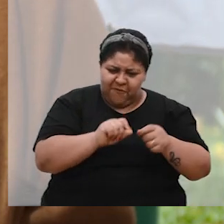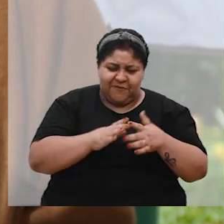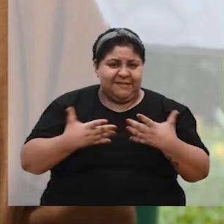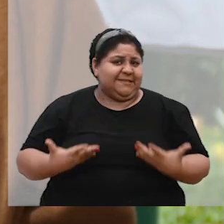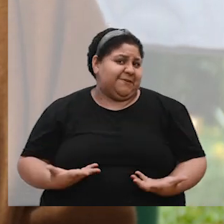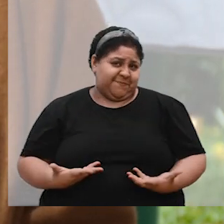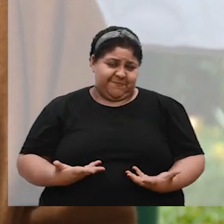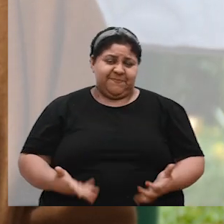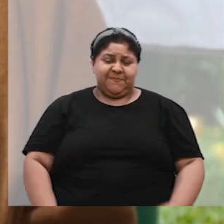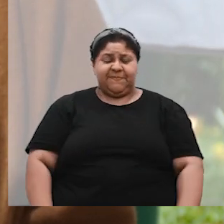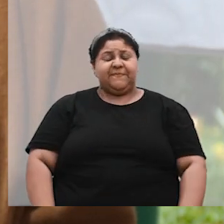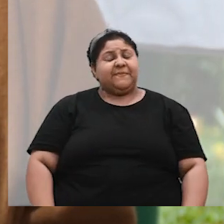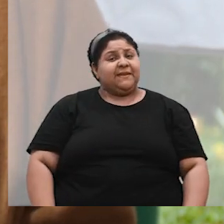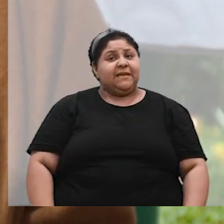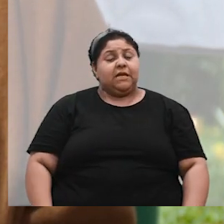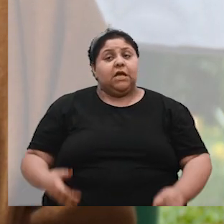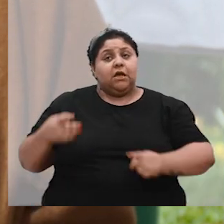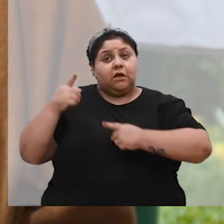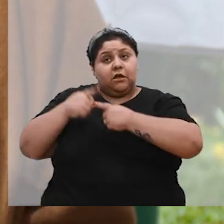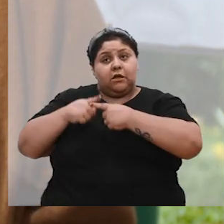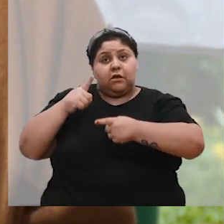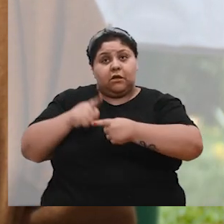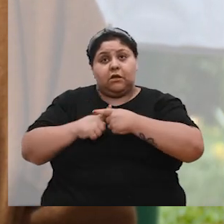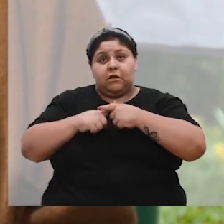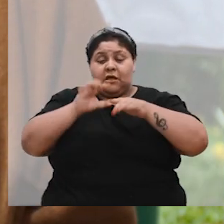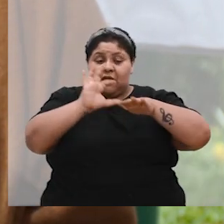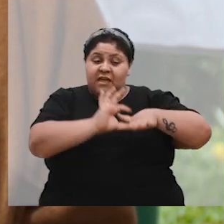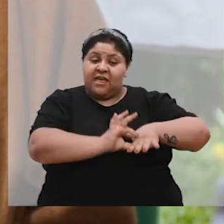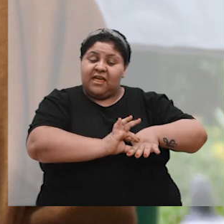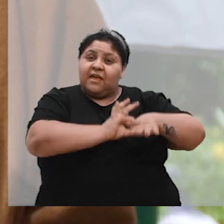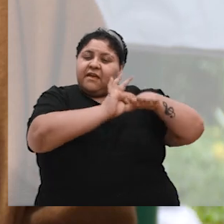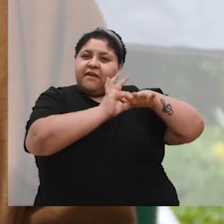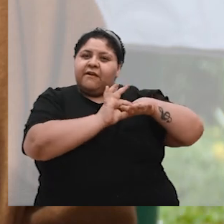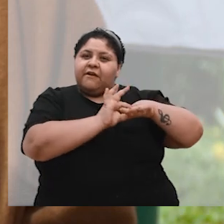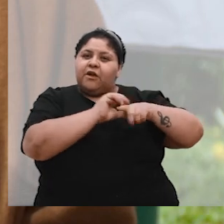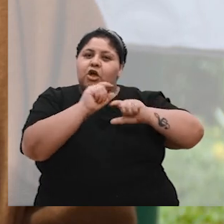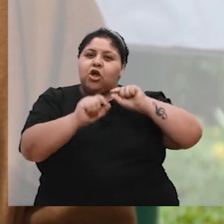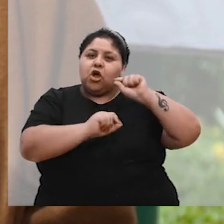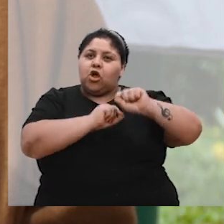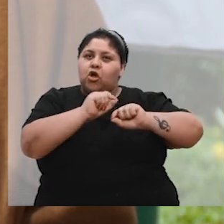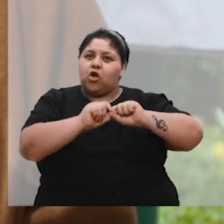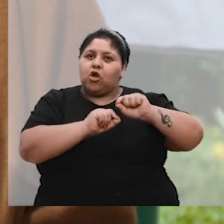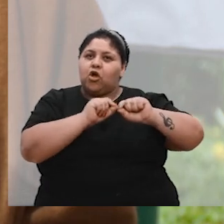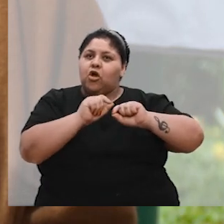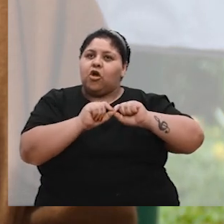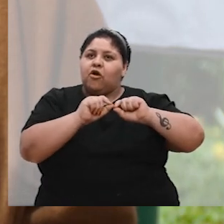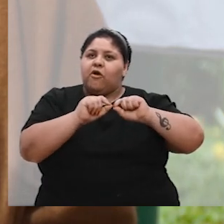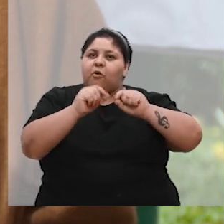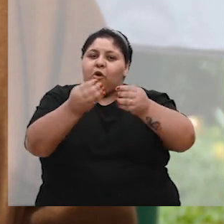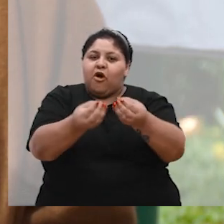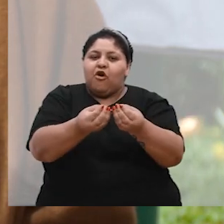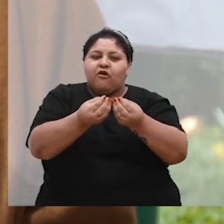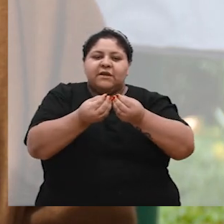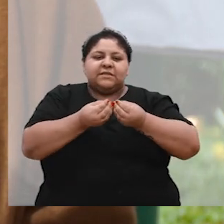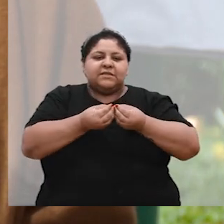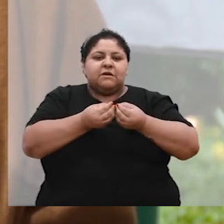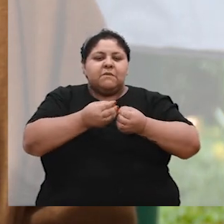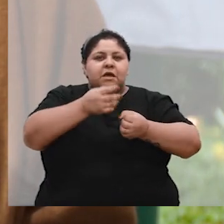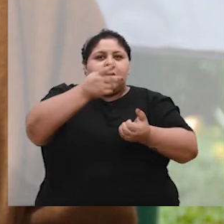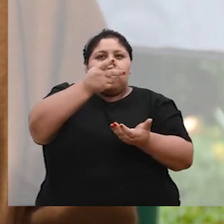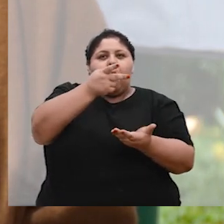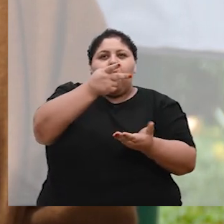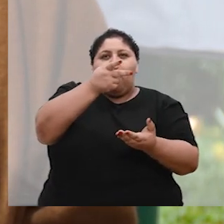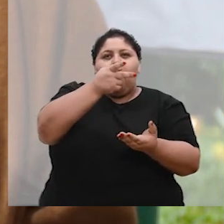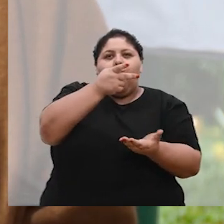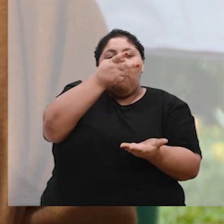fazia, né? Porque ser patrona é como receber o Prêmio Nobel de Literatura da cidade